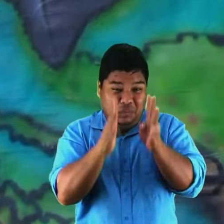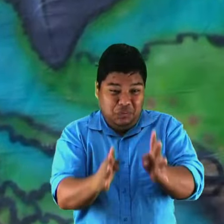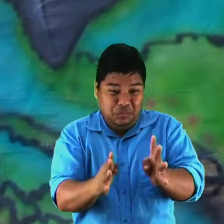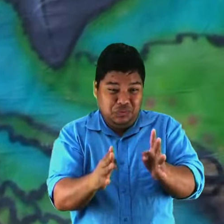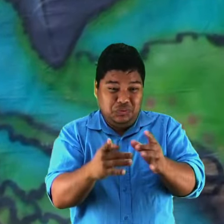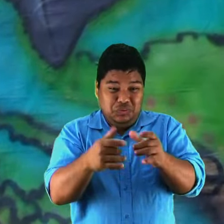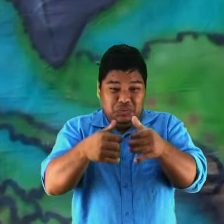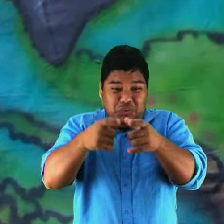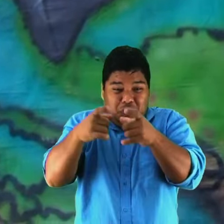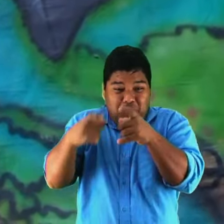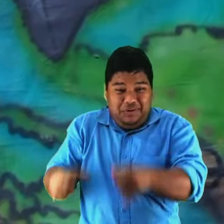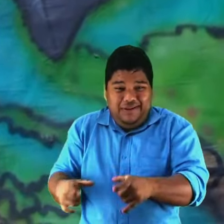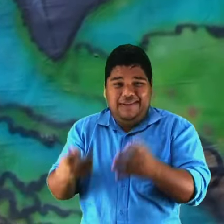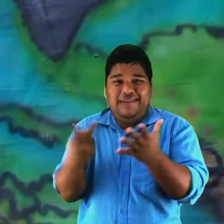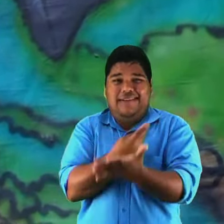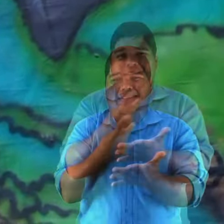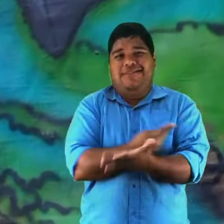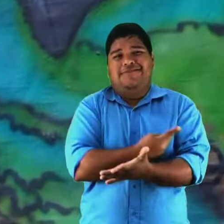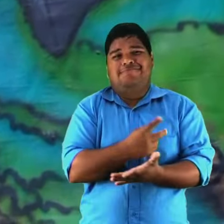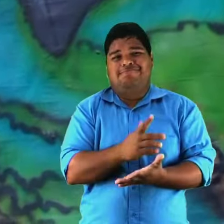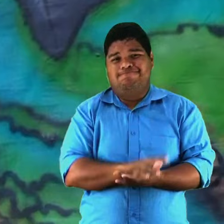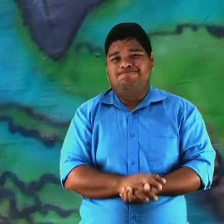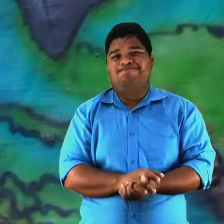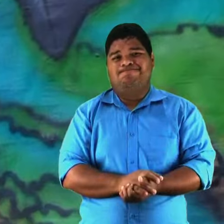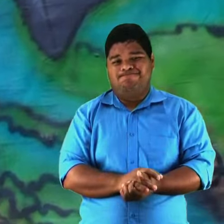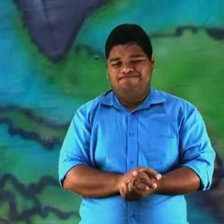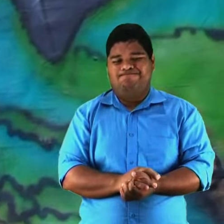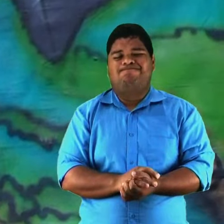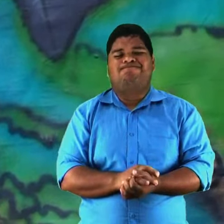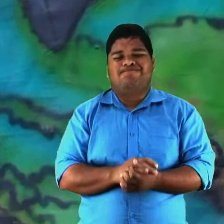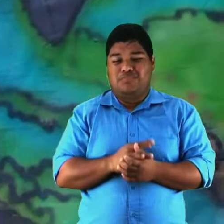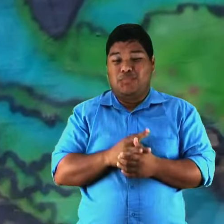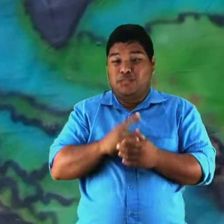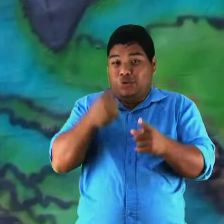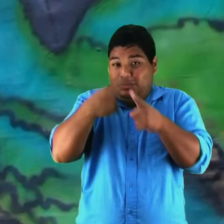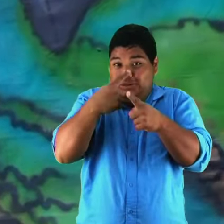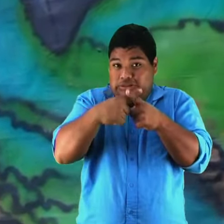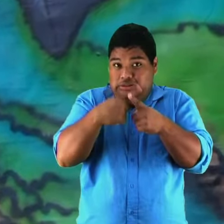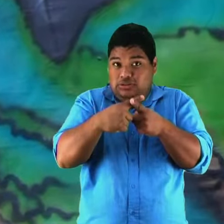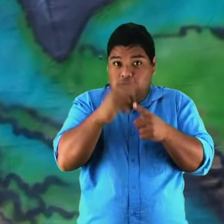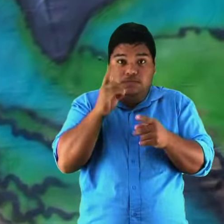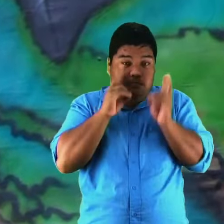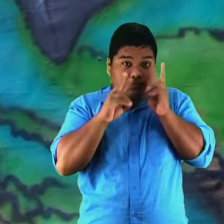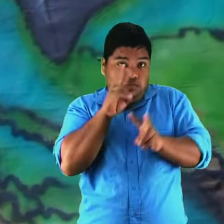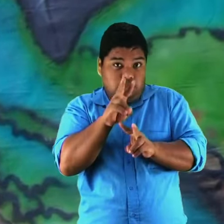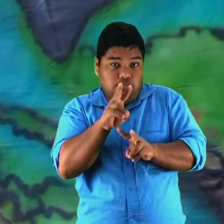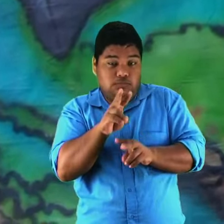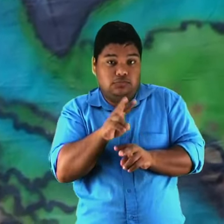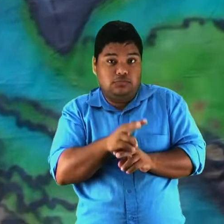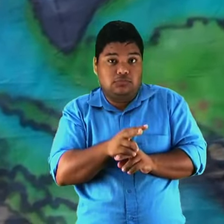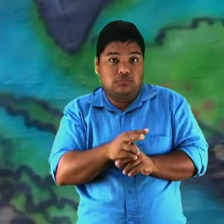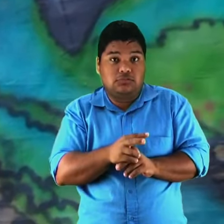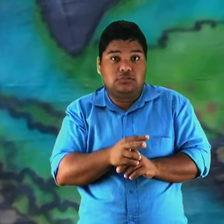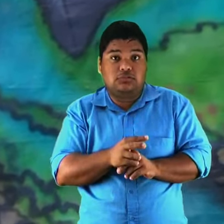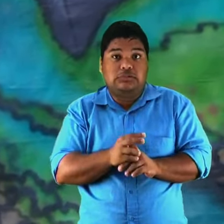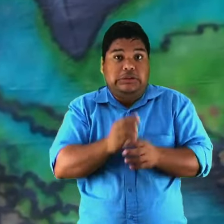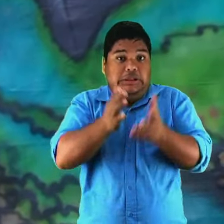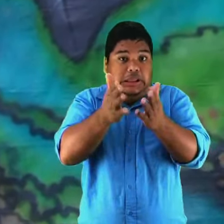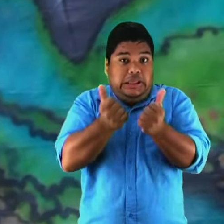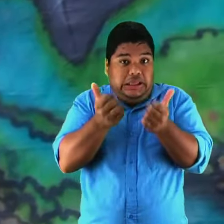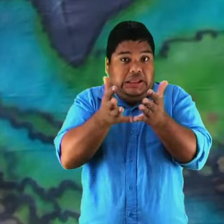Consequentemente estão em trevas. E piora, porque olha só, a ambição,